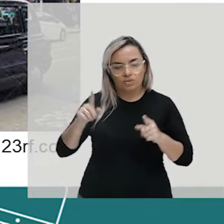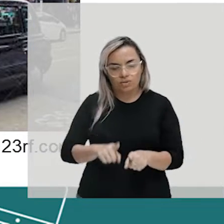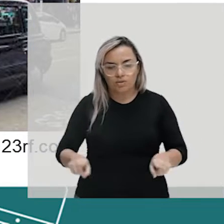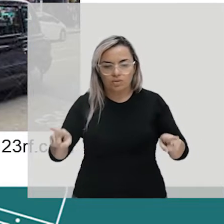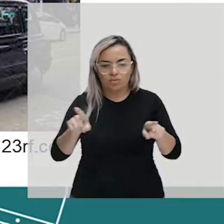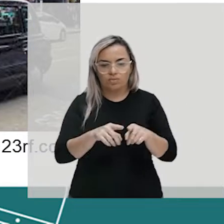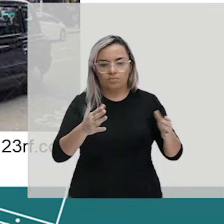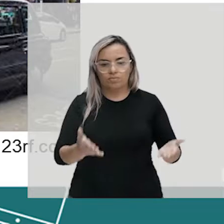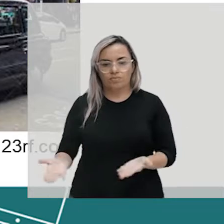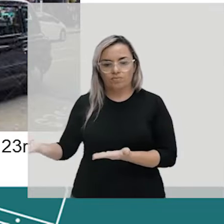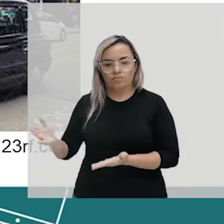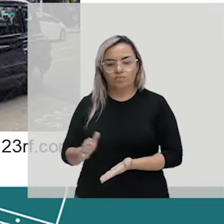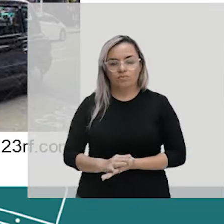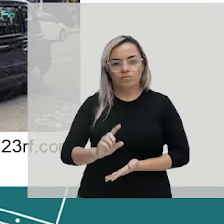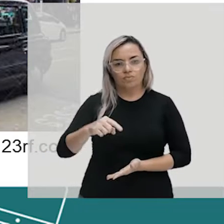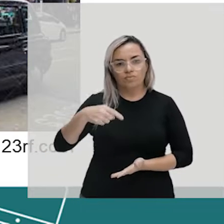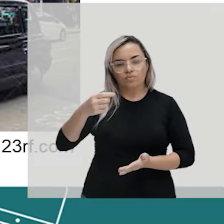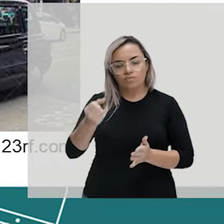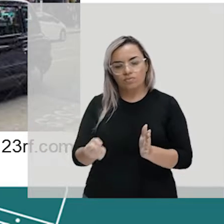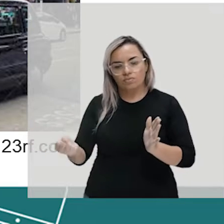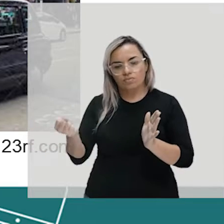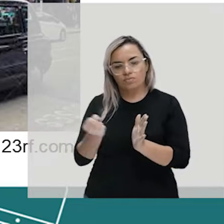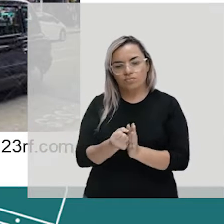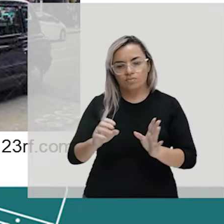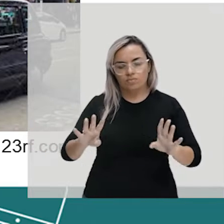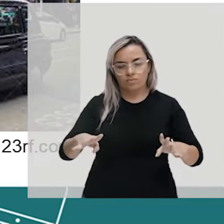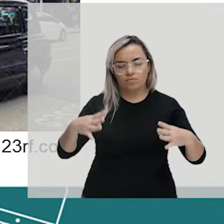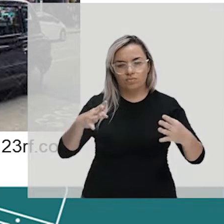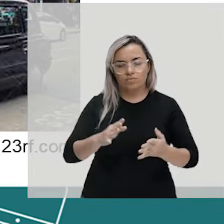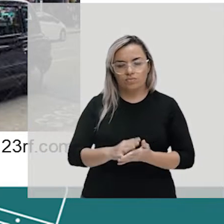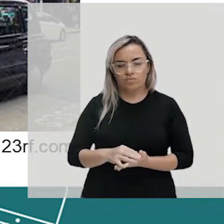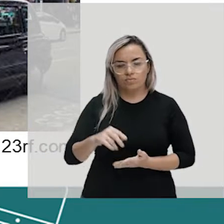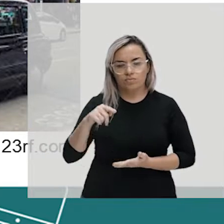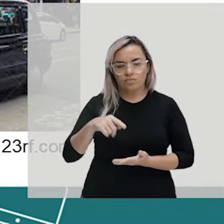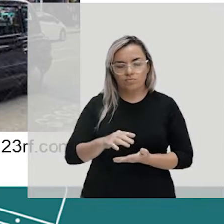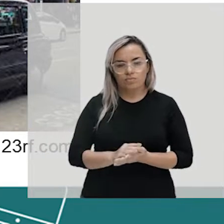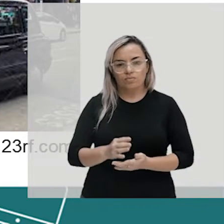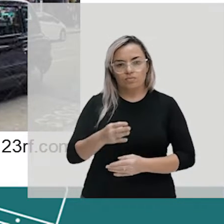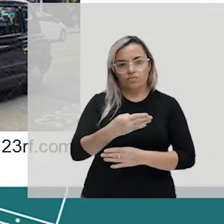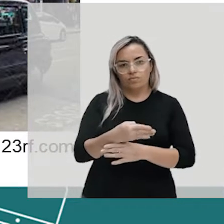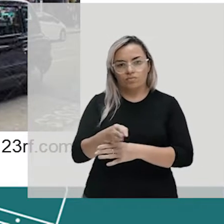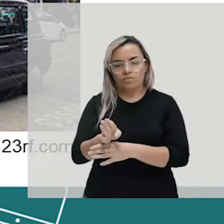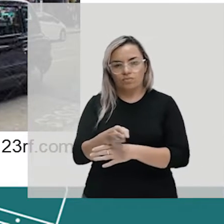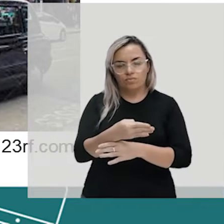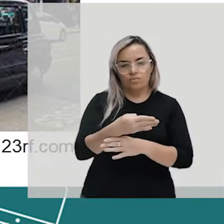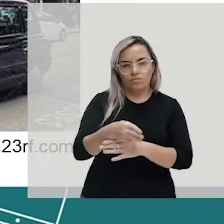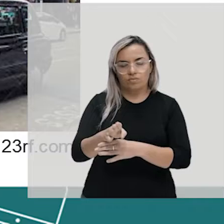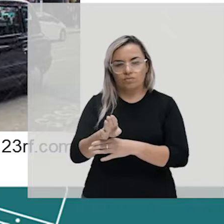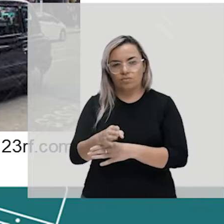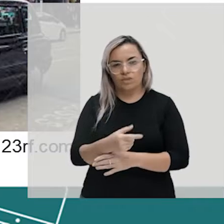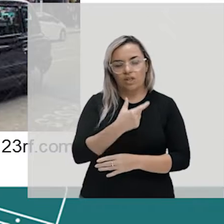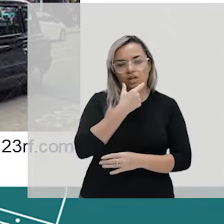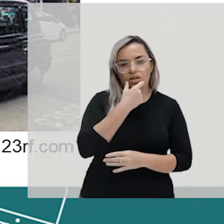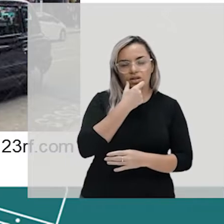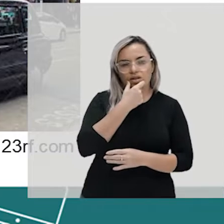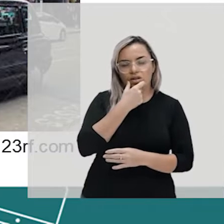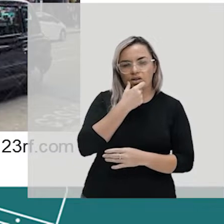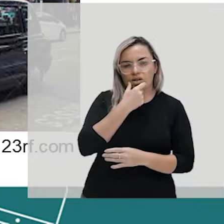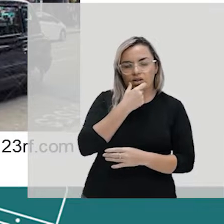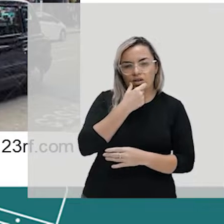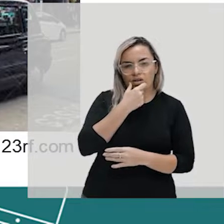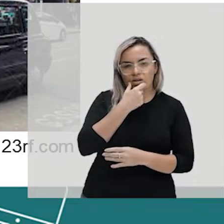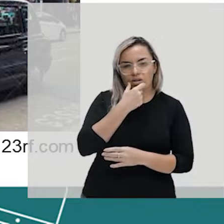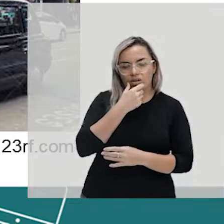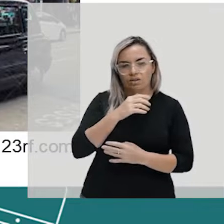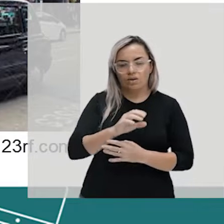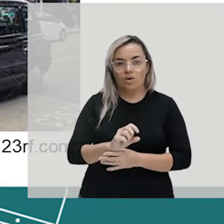cultural alguns símbolos também chamou a atenção como por exemplo o táxi que na Inglaterra ou no Reino Unido não é o táxi